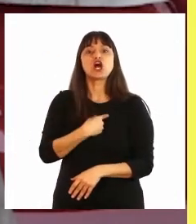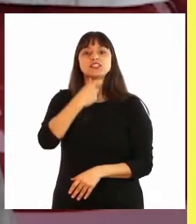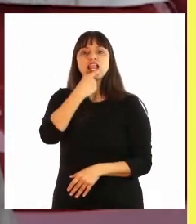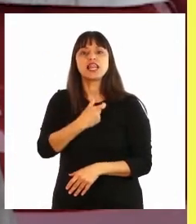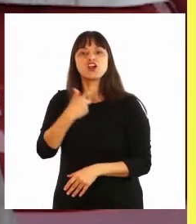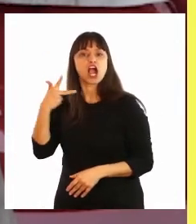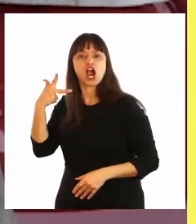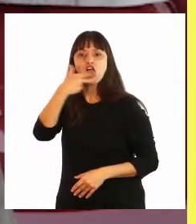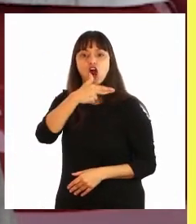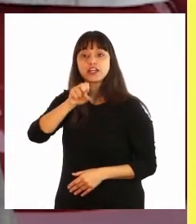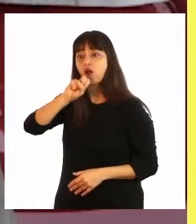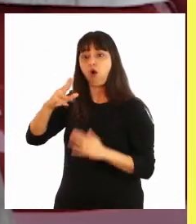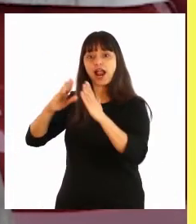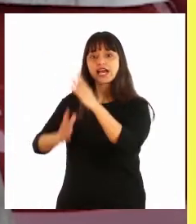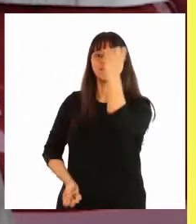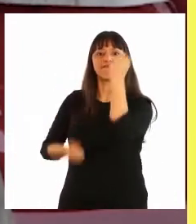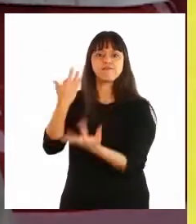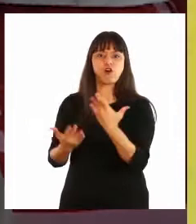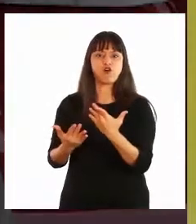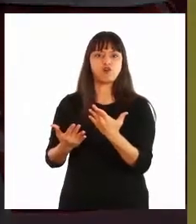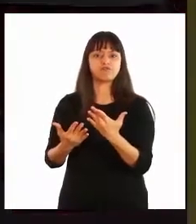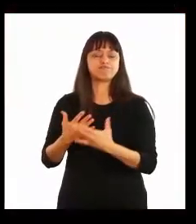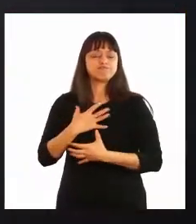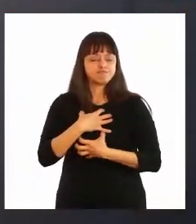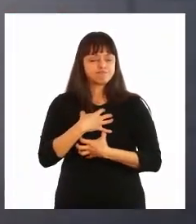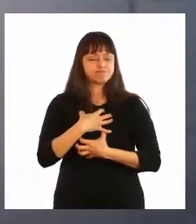fogo nas nossas casas. Basicamente é isso.